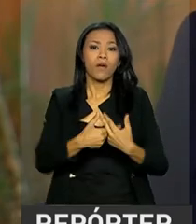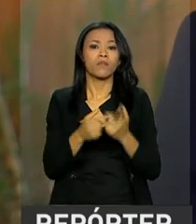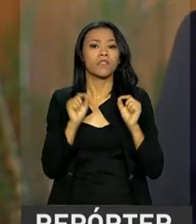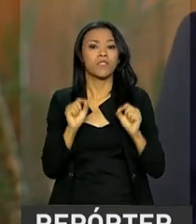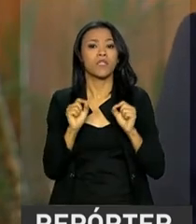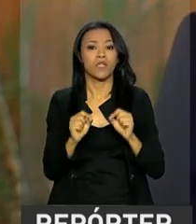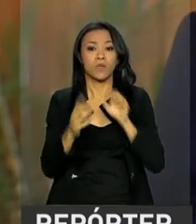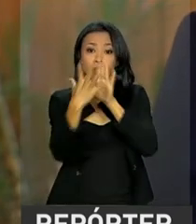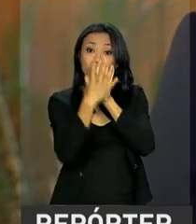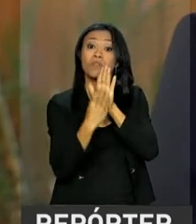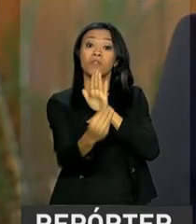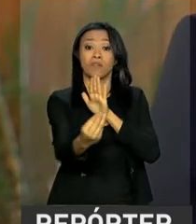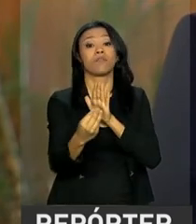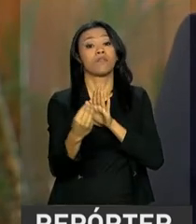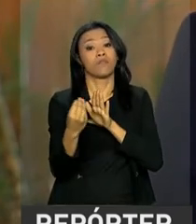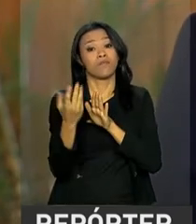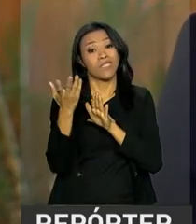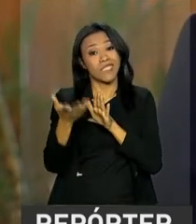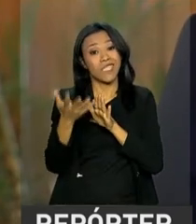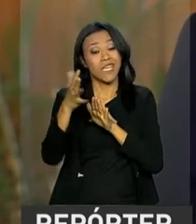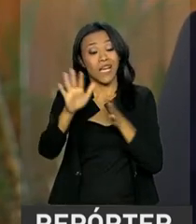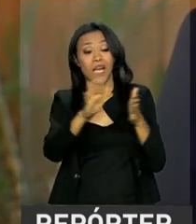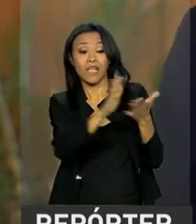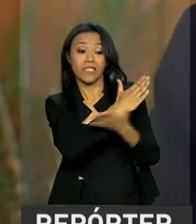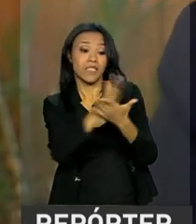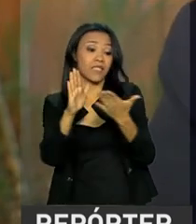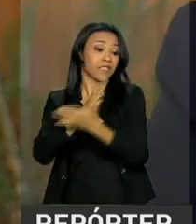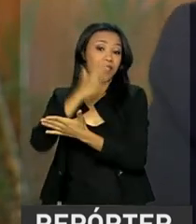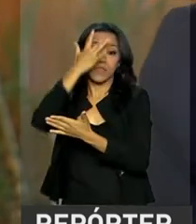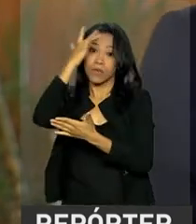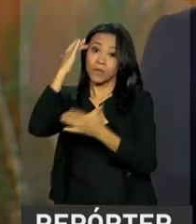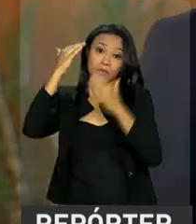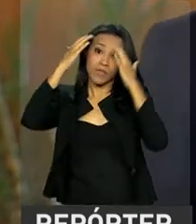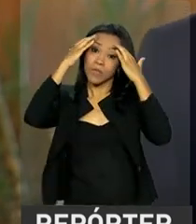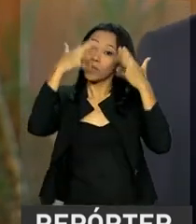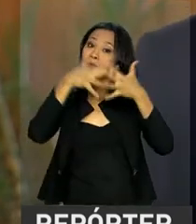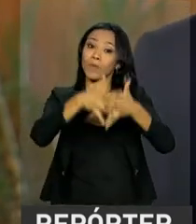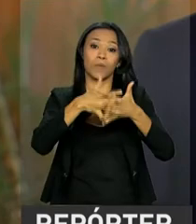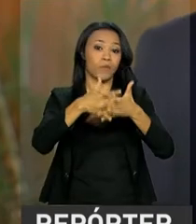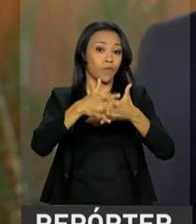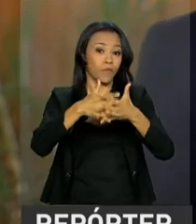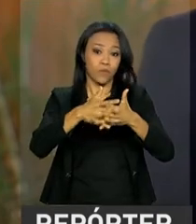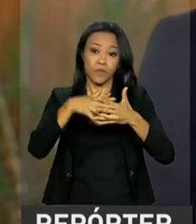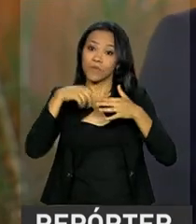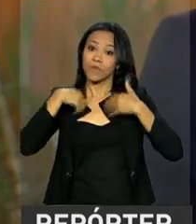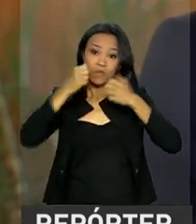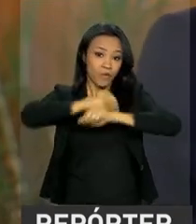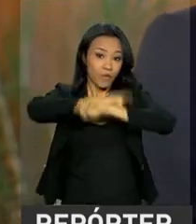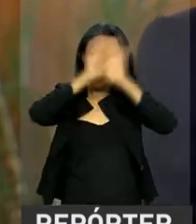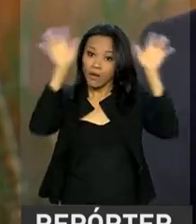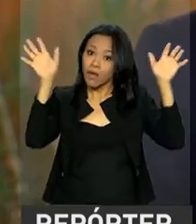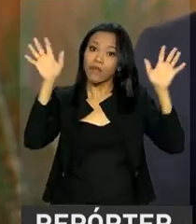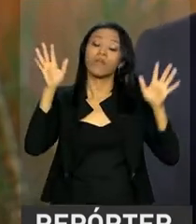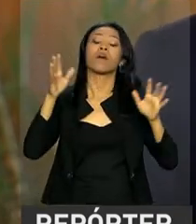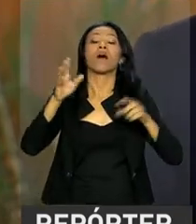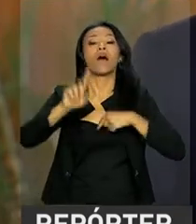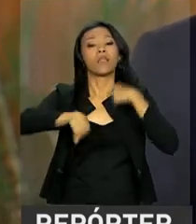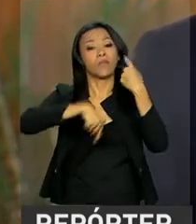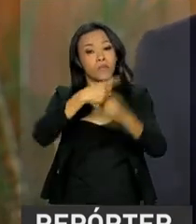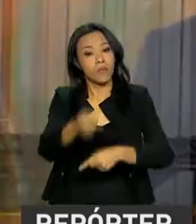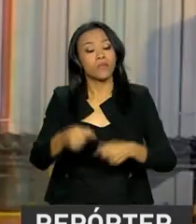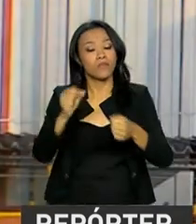adotada, o que gerou muitas incompreensões. Fizemos uma mudança em toda a legislação para dar mais segurança